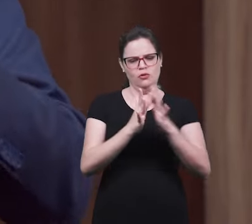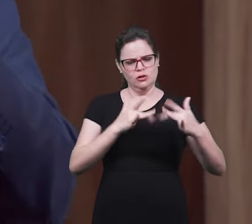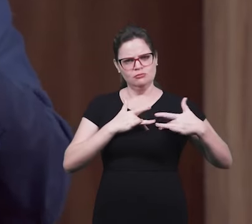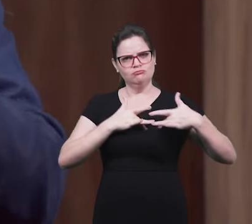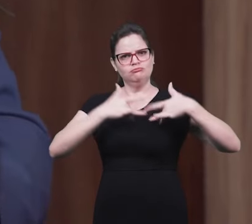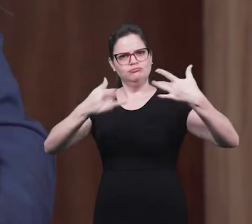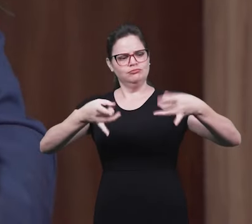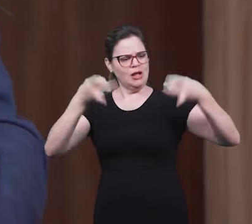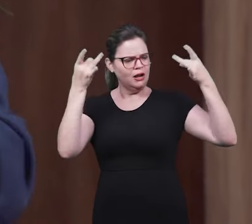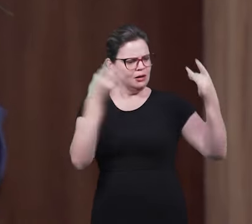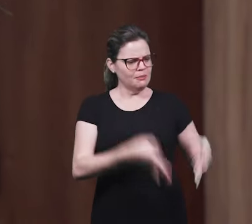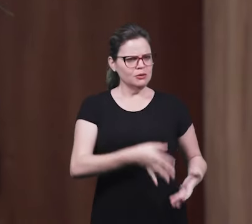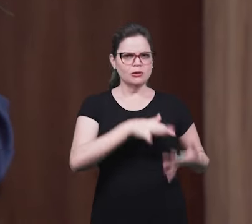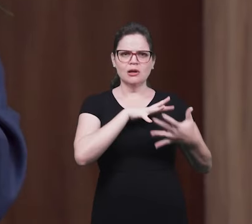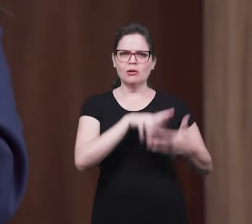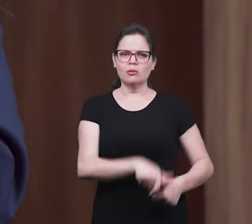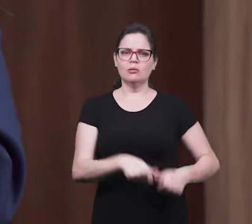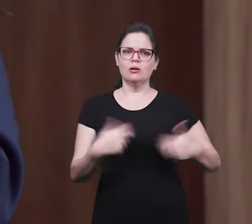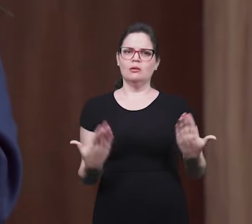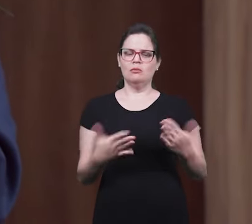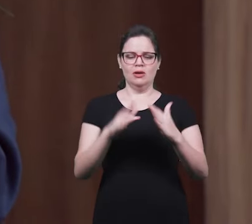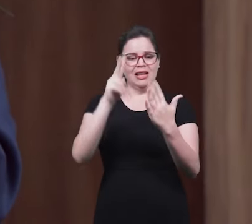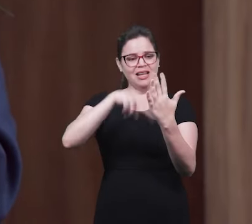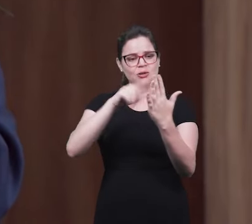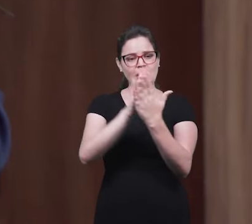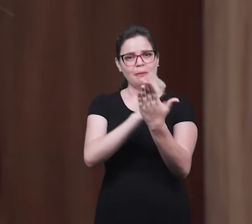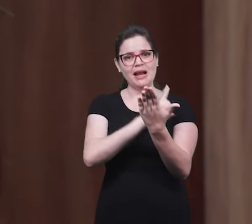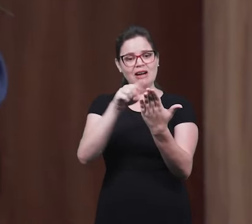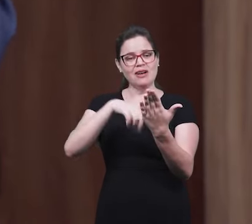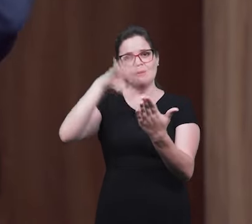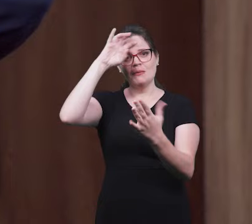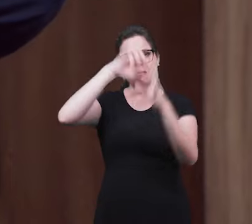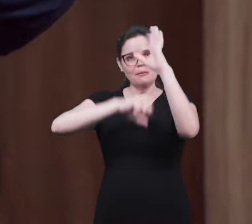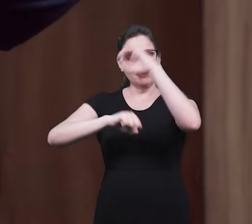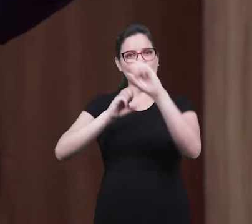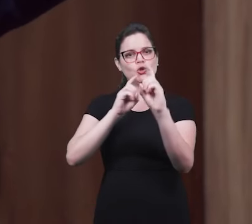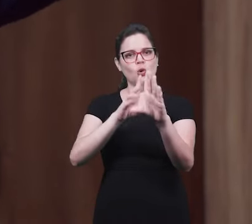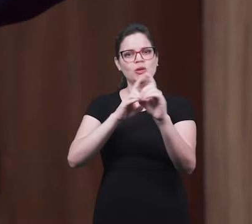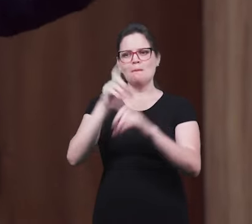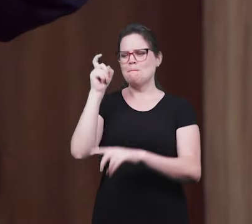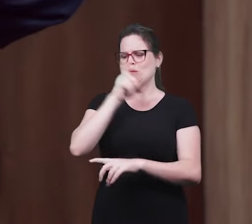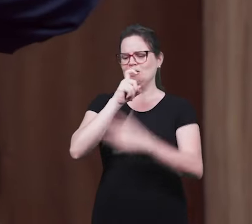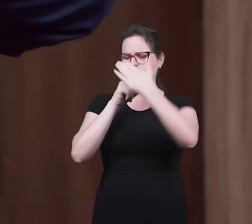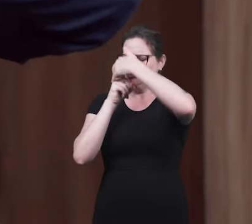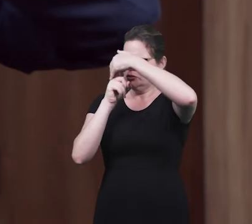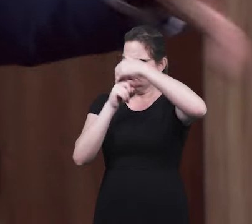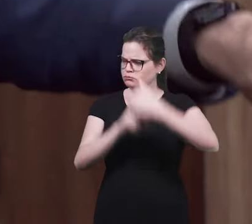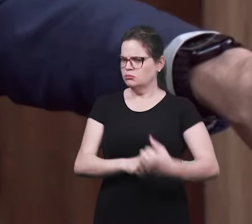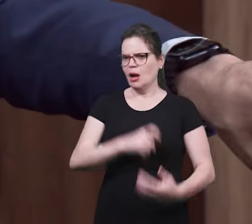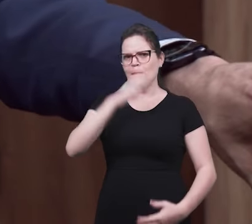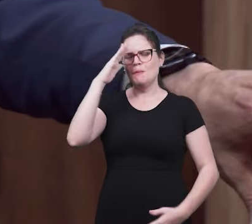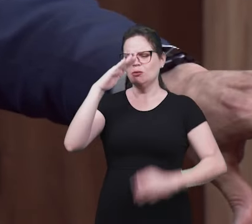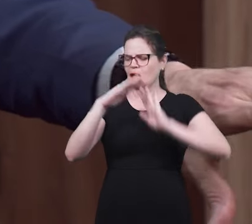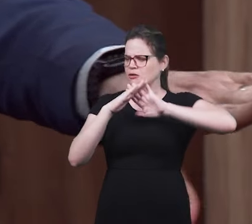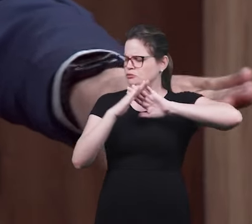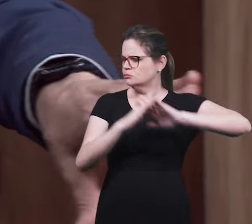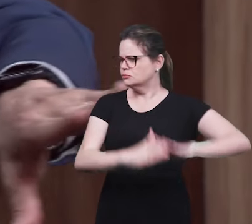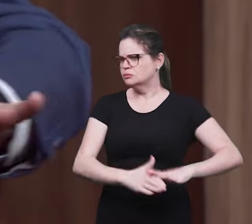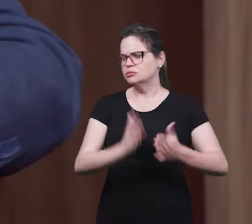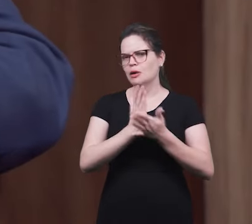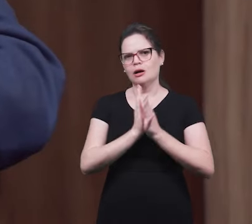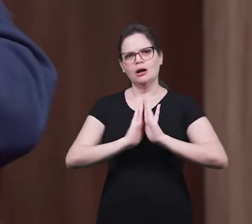de dedicação, de renúncia ao mundo. A mentira tem que estar longe, tem que fazer parte do